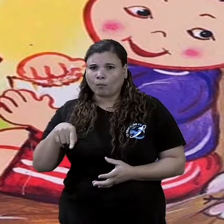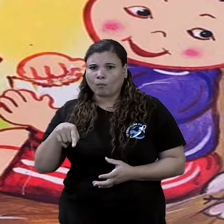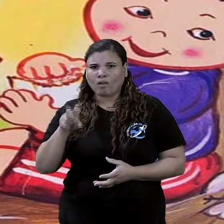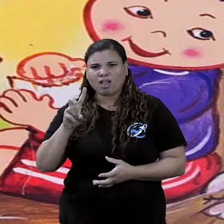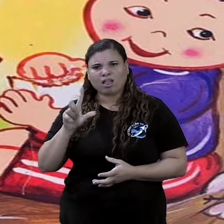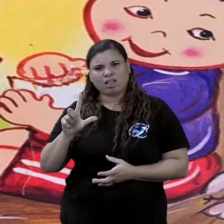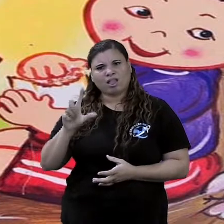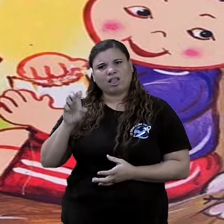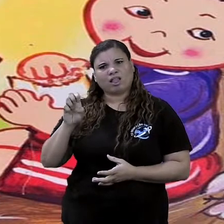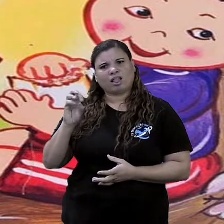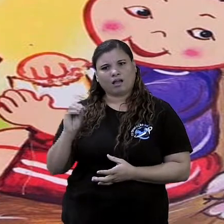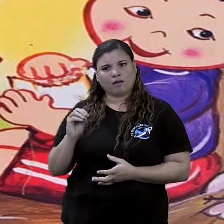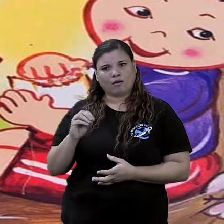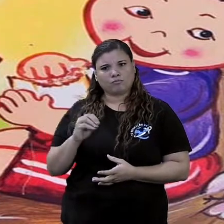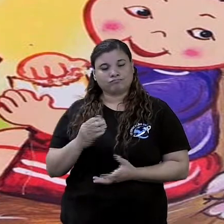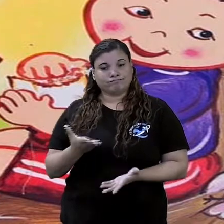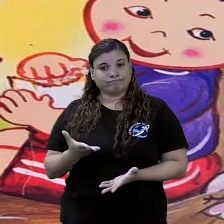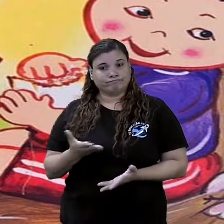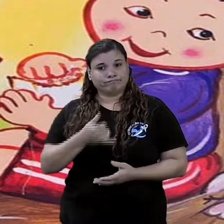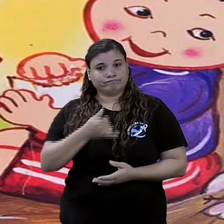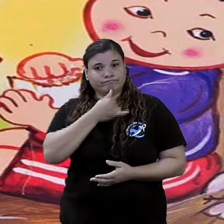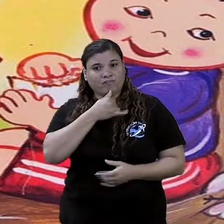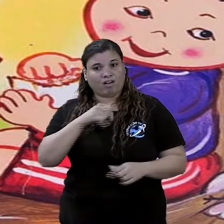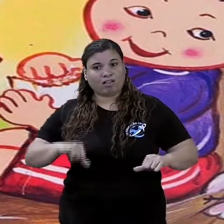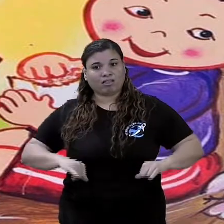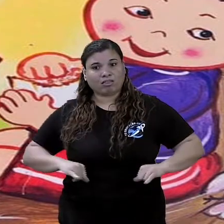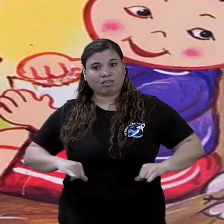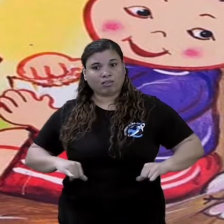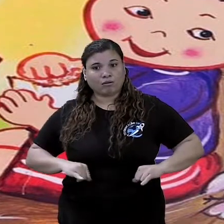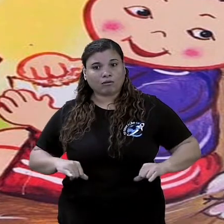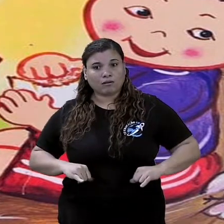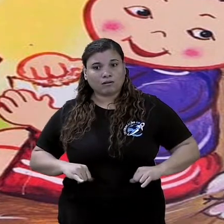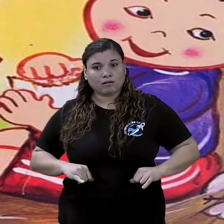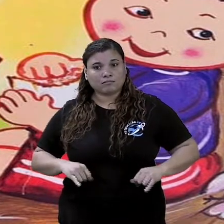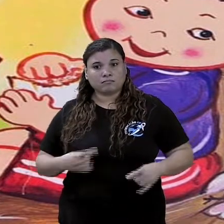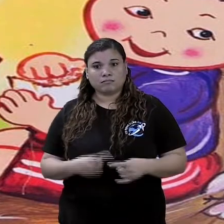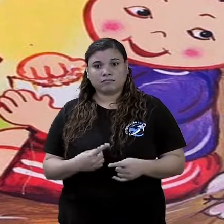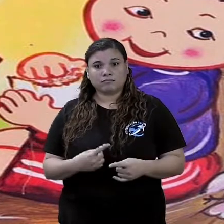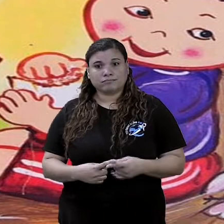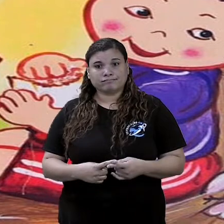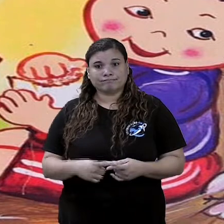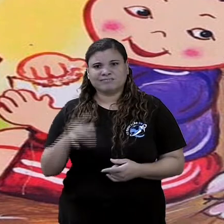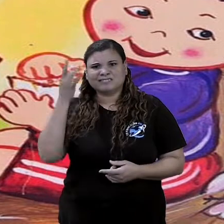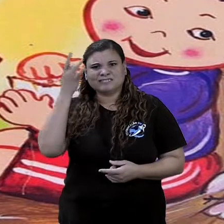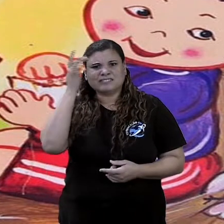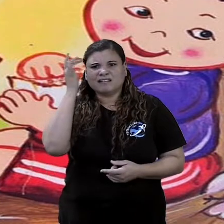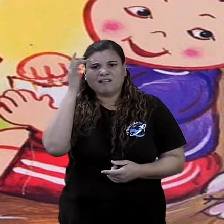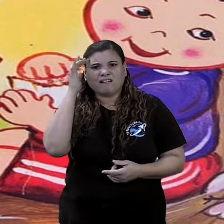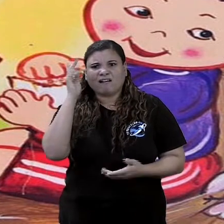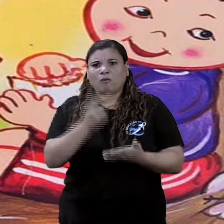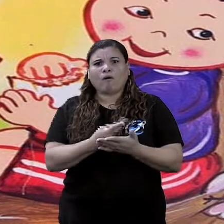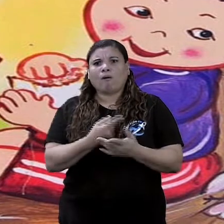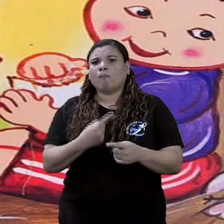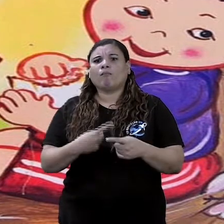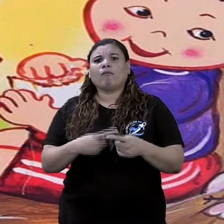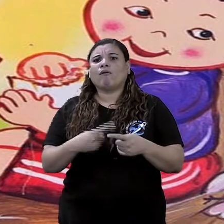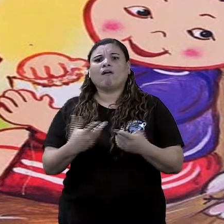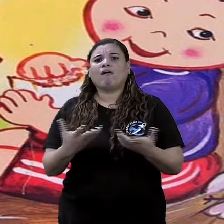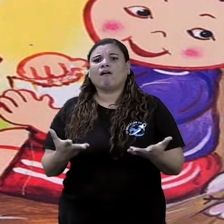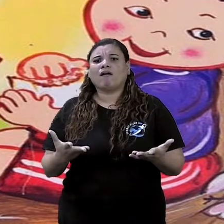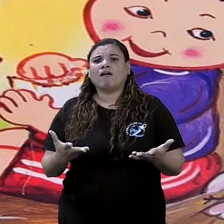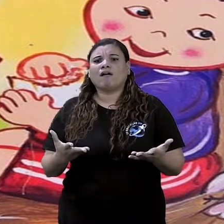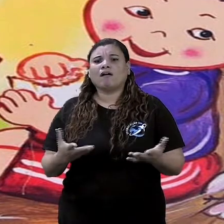ele nem sabia o motivo segundo ano. Isso já aconteceu com você? Você